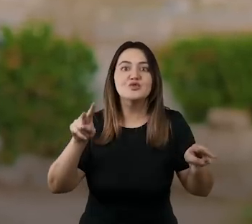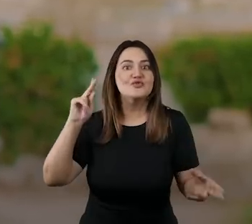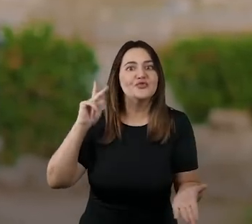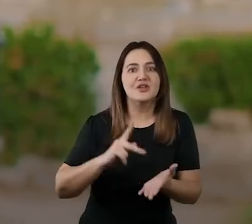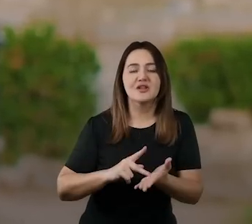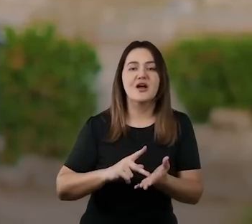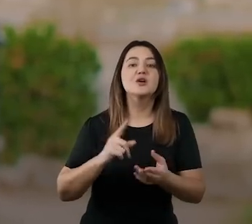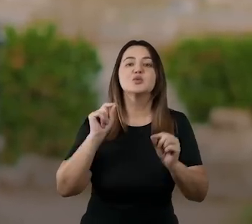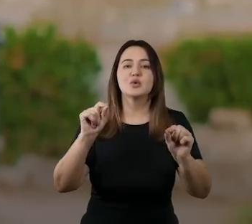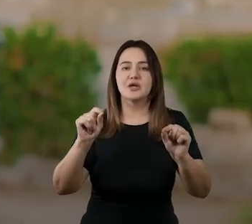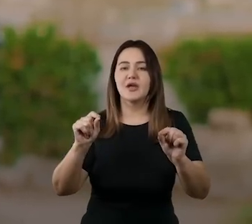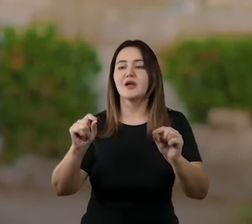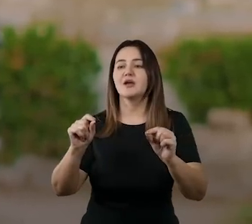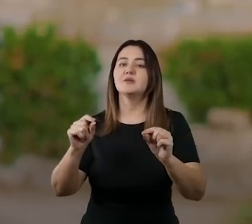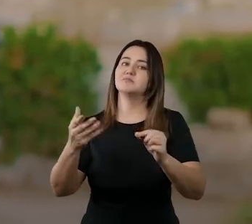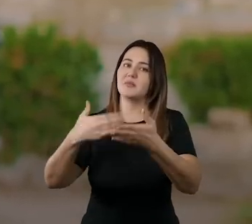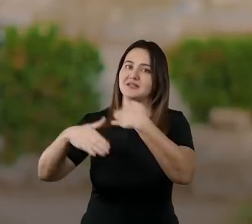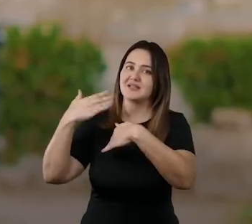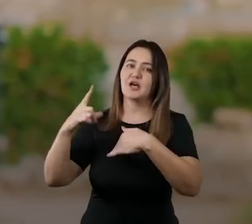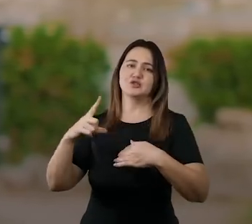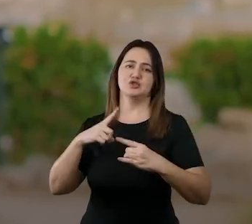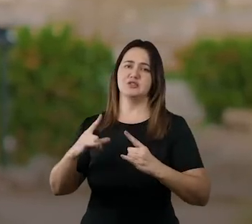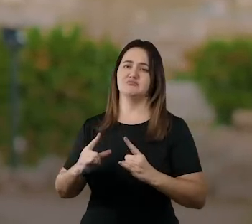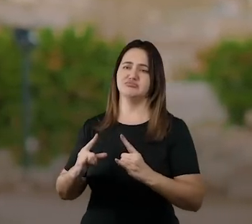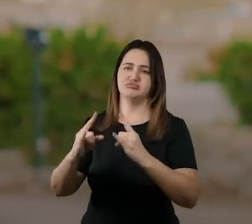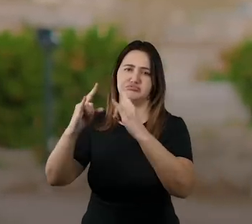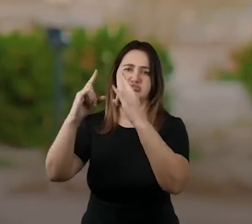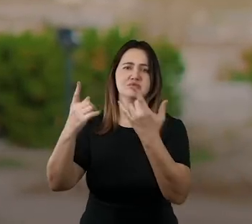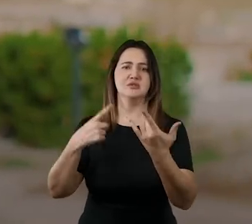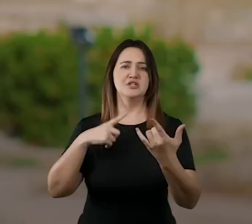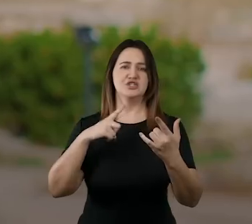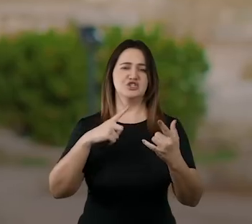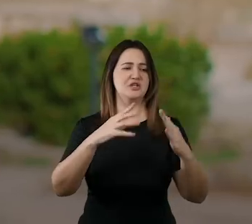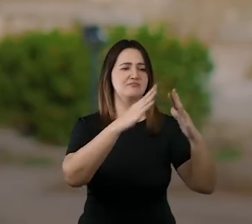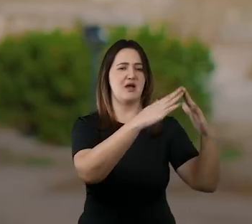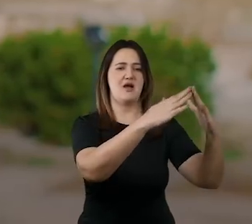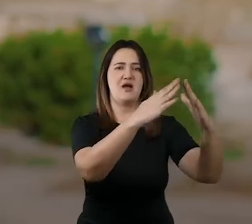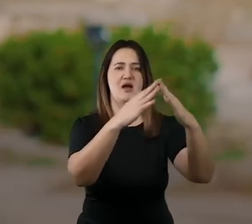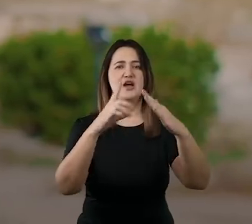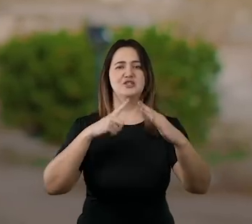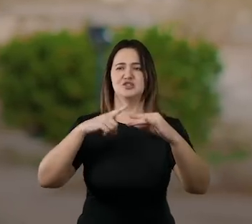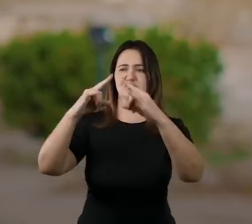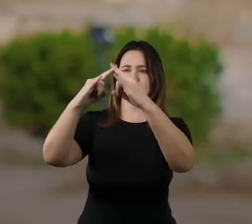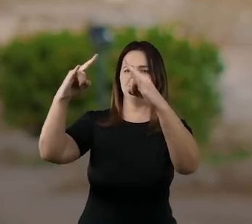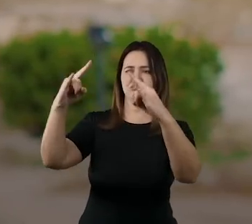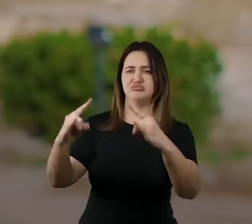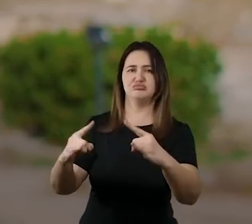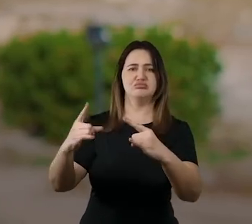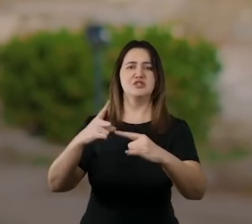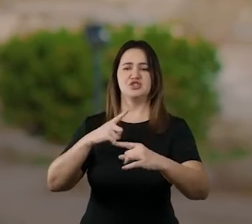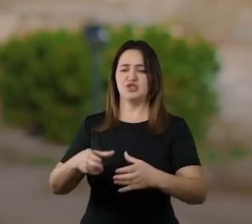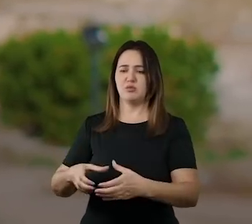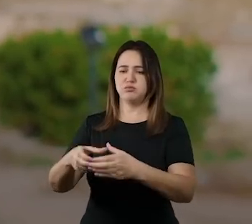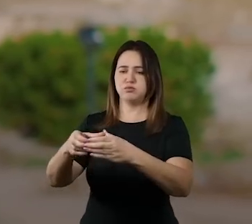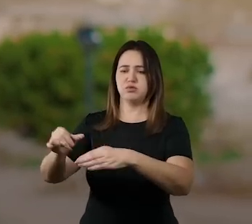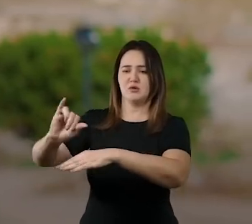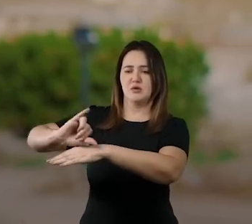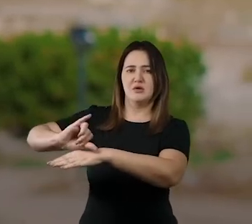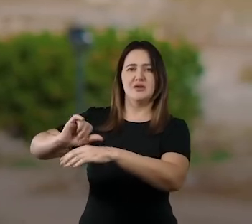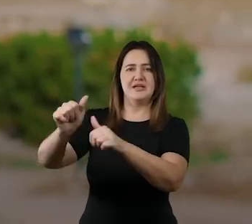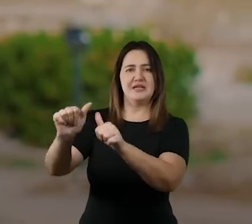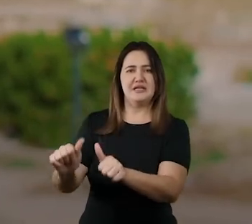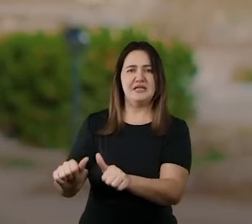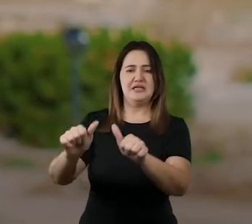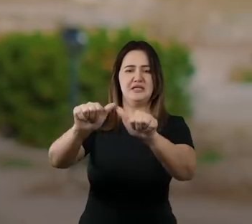essas ruínas. Não no estado em que estão hoje de ruínas, mas como suntuosos edifícios, templos, lugares de adoração